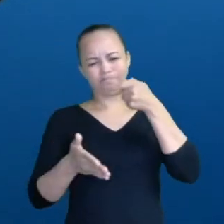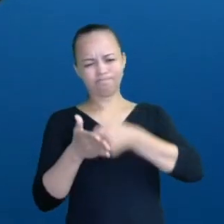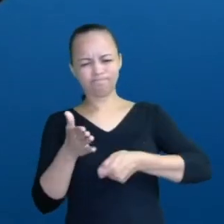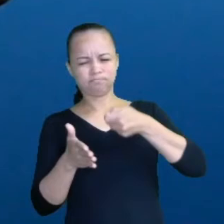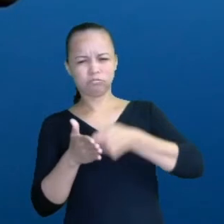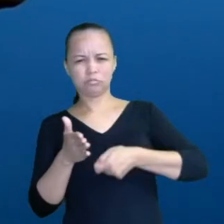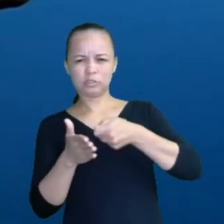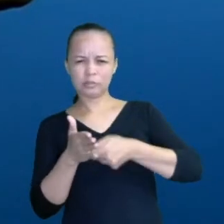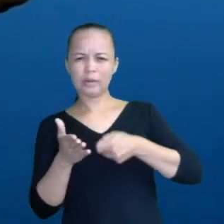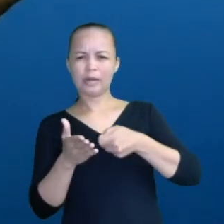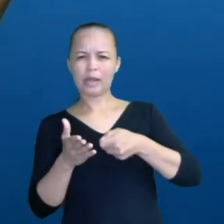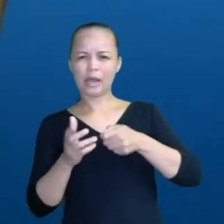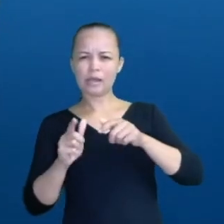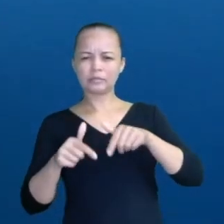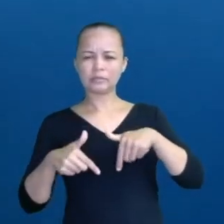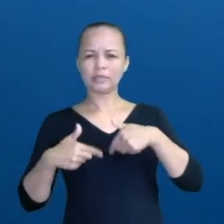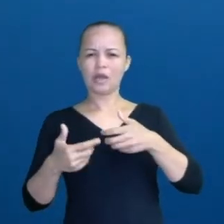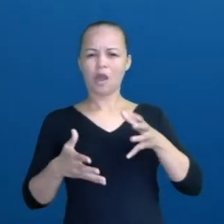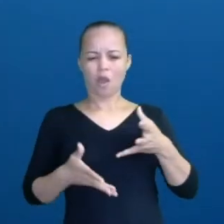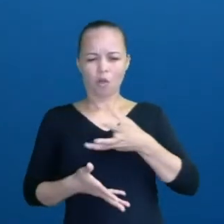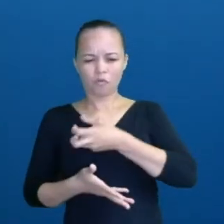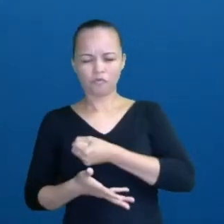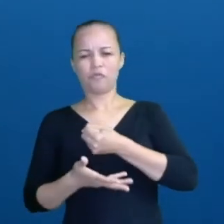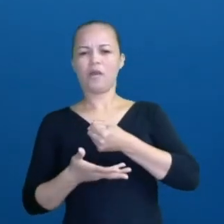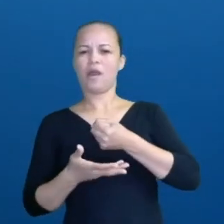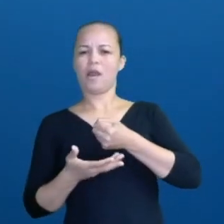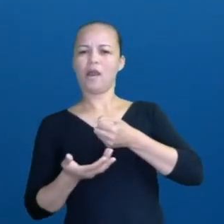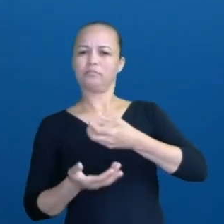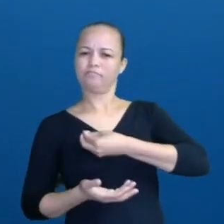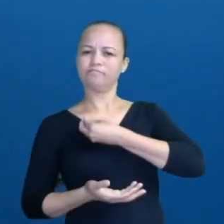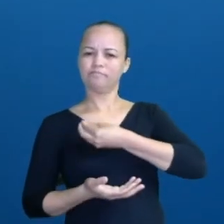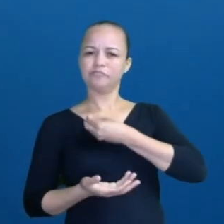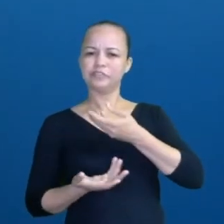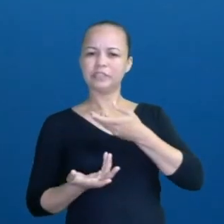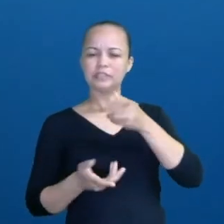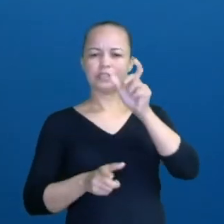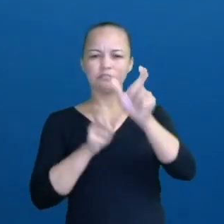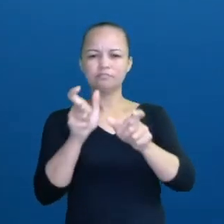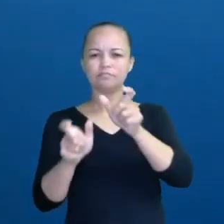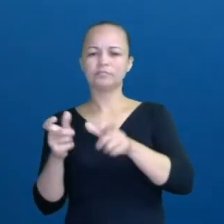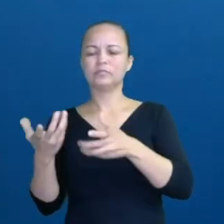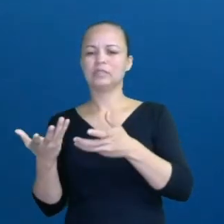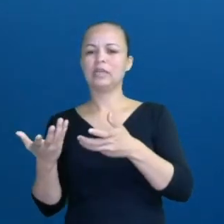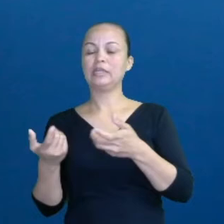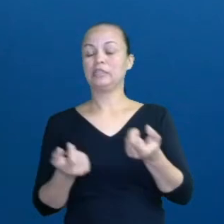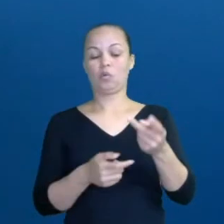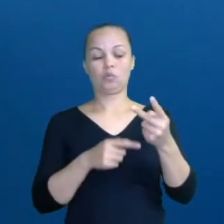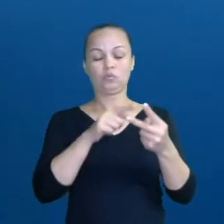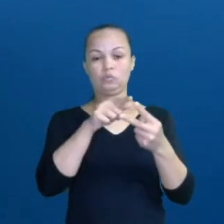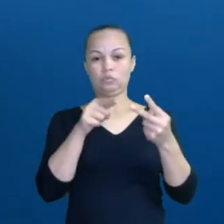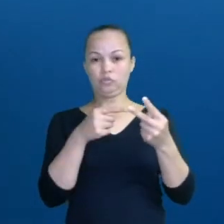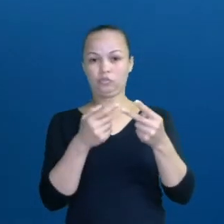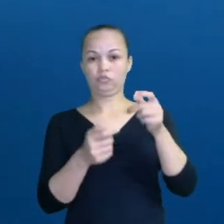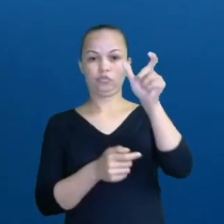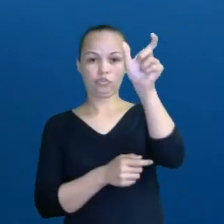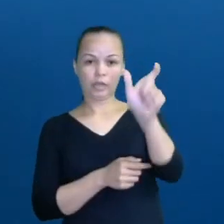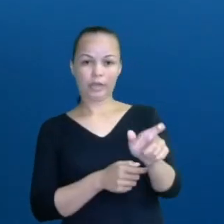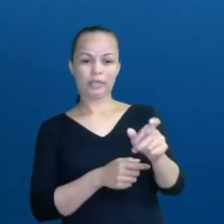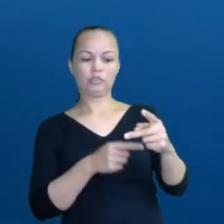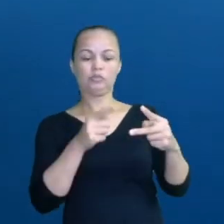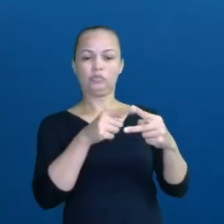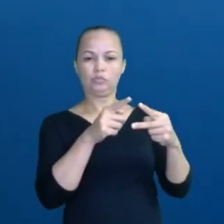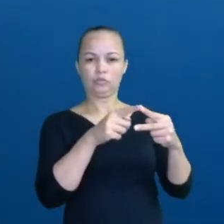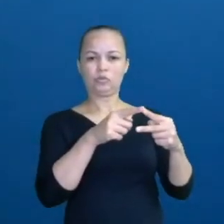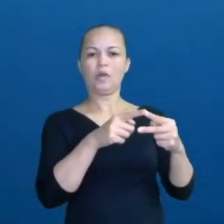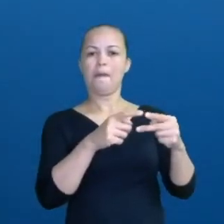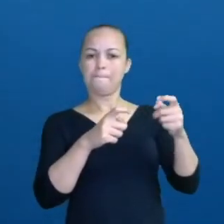para salvar milhares de vidas. O sujeito dessa frase é médicos e enfermeiros. Percebam que nessa segunda frase há